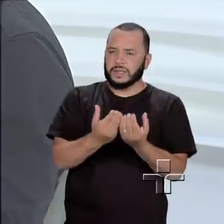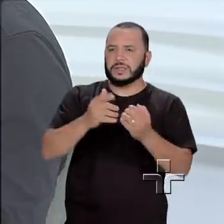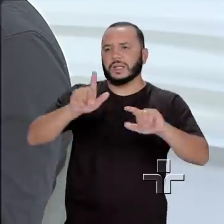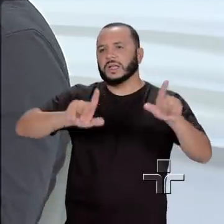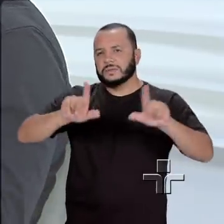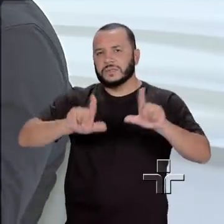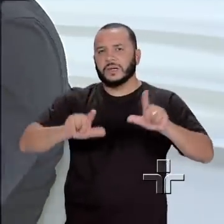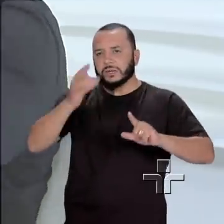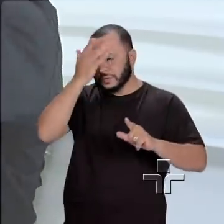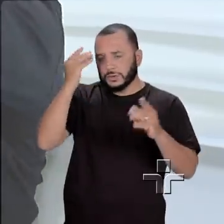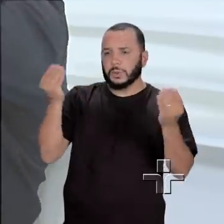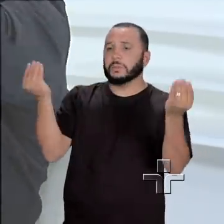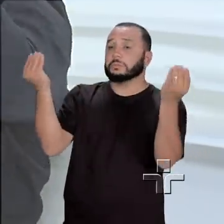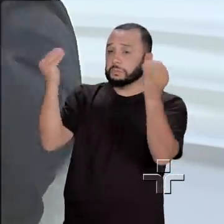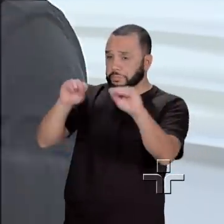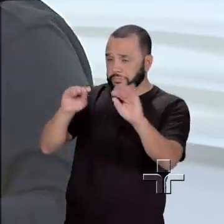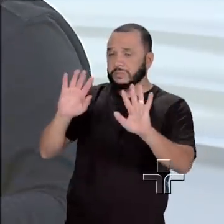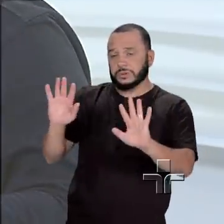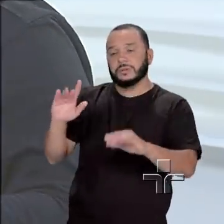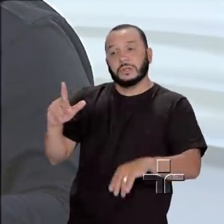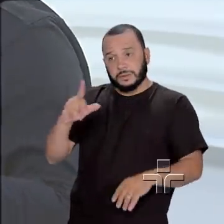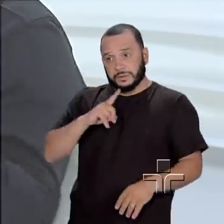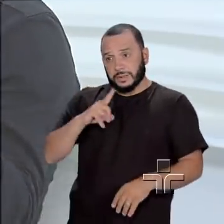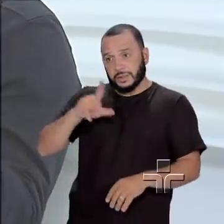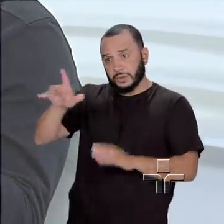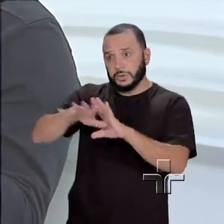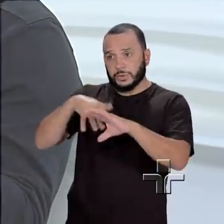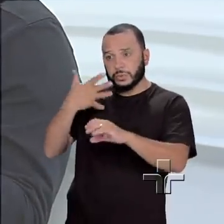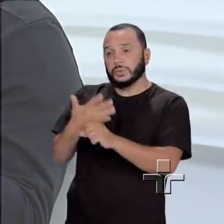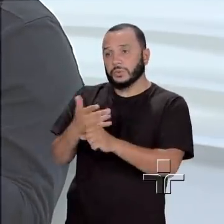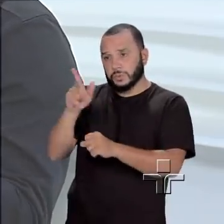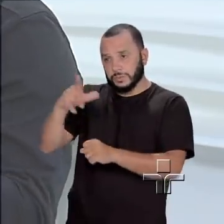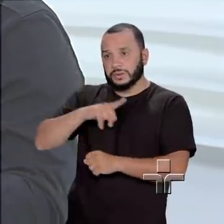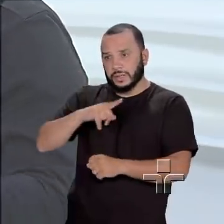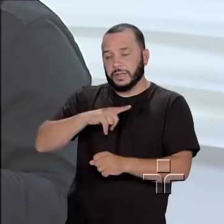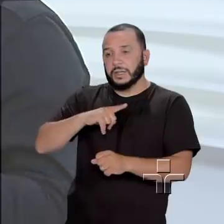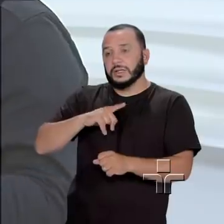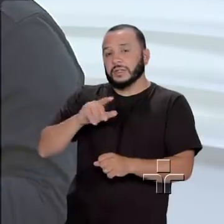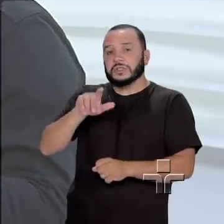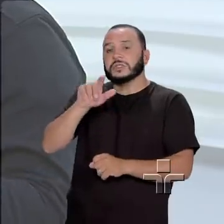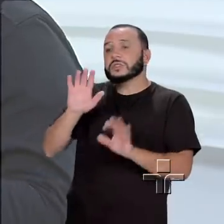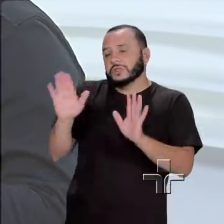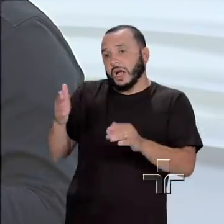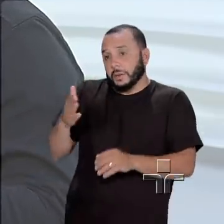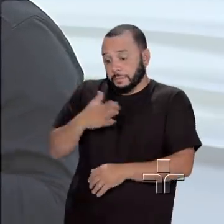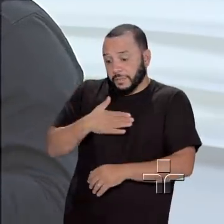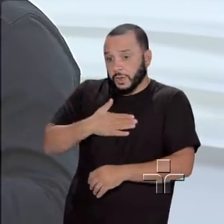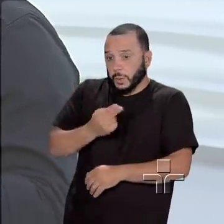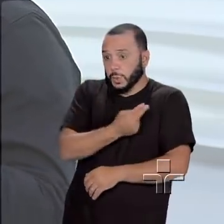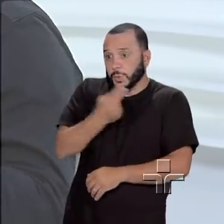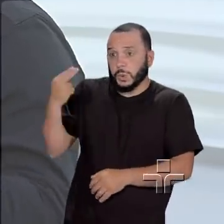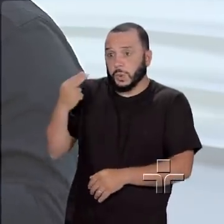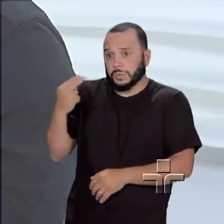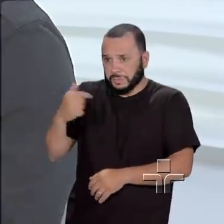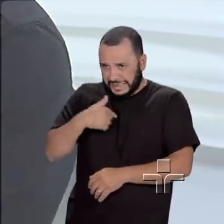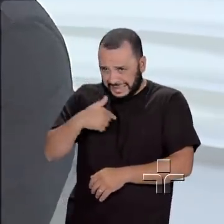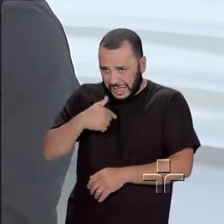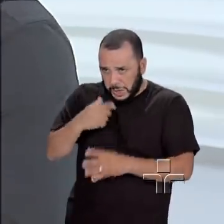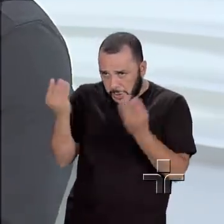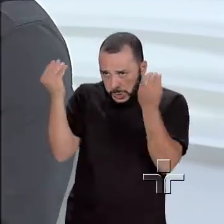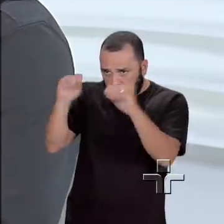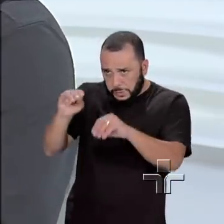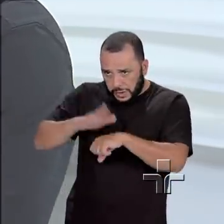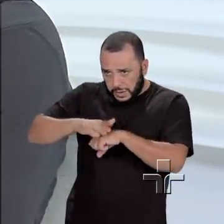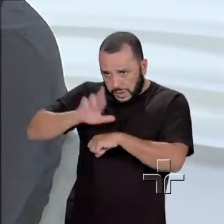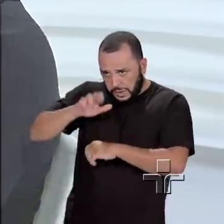botou. Então, existe um canal virtual no YouTube chamado Silvio Meira, que eu não tive nenhuma participação nunca em subir nenhum vídeo. Então